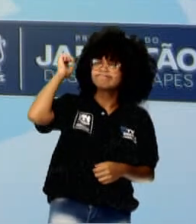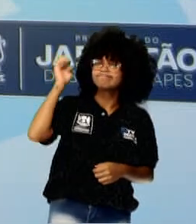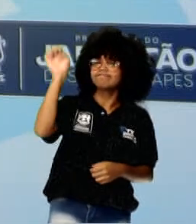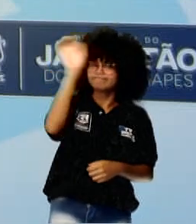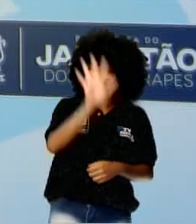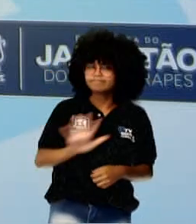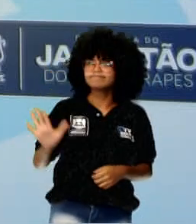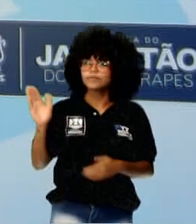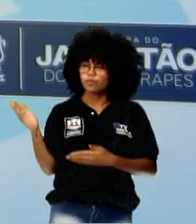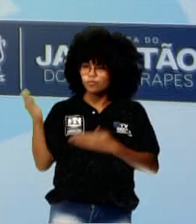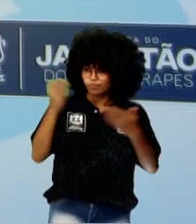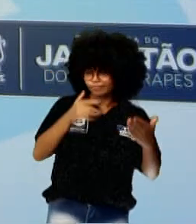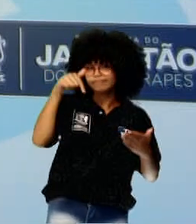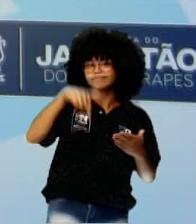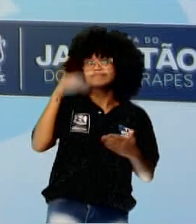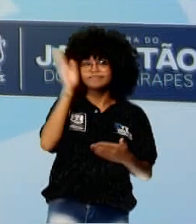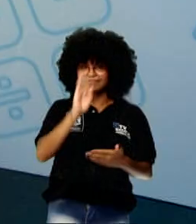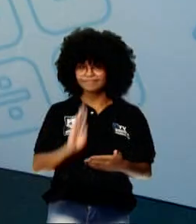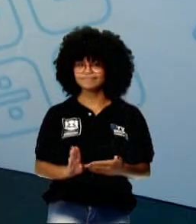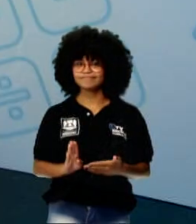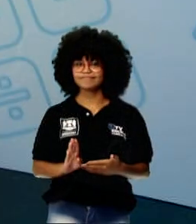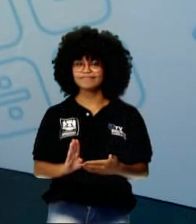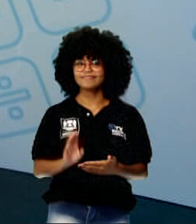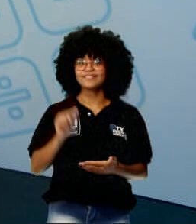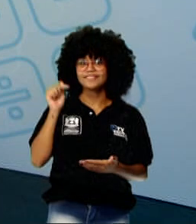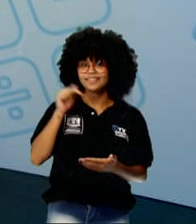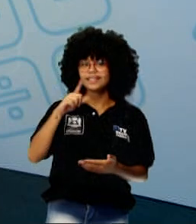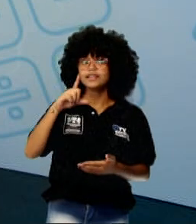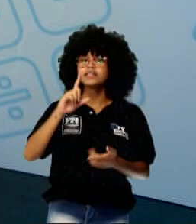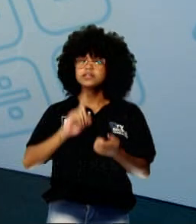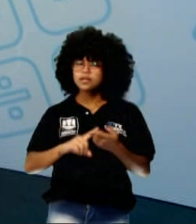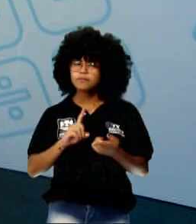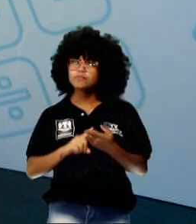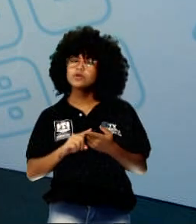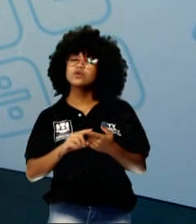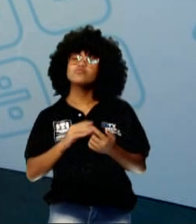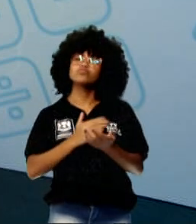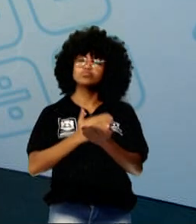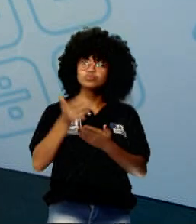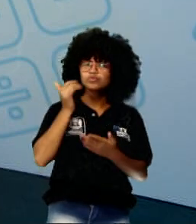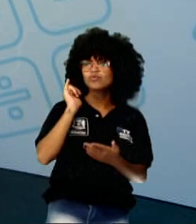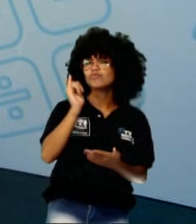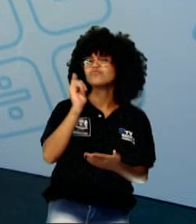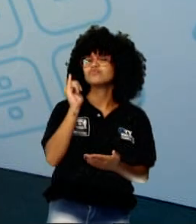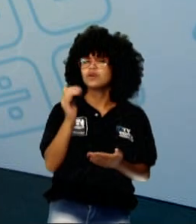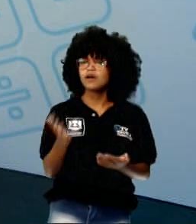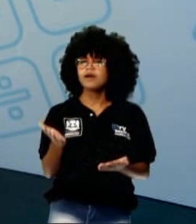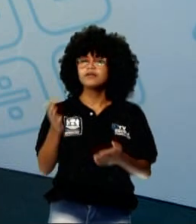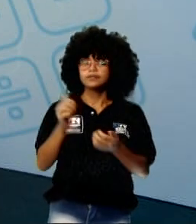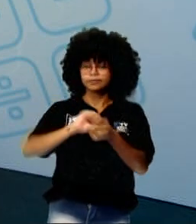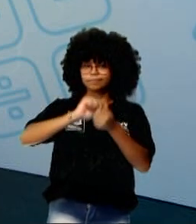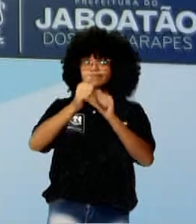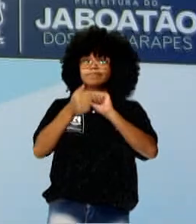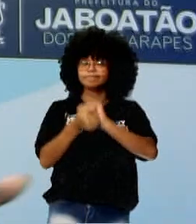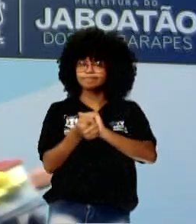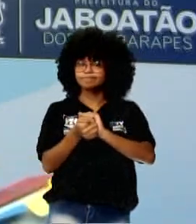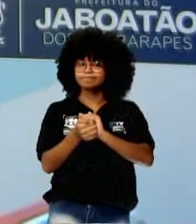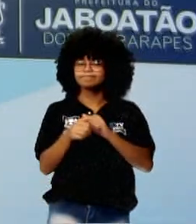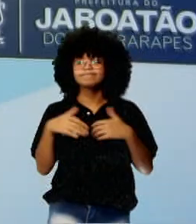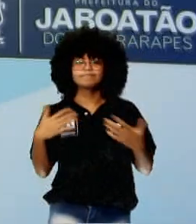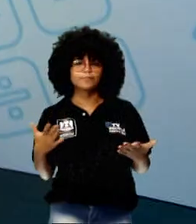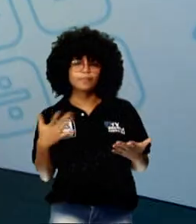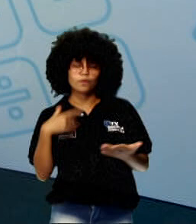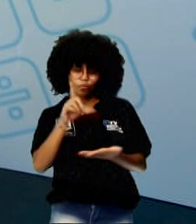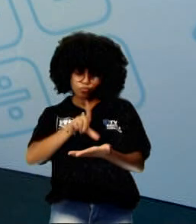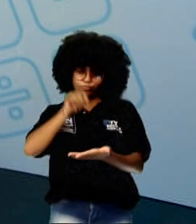que vieram para aqui para o Brasil. E aqui a gente também começou a contar fazendo as nossas adaptações. Pois bem, eu